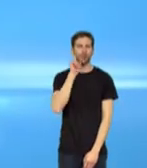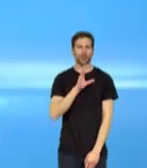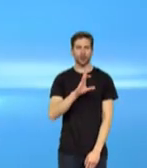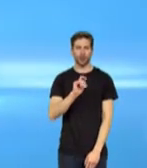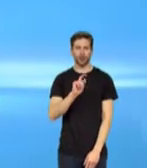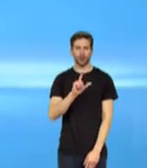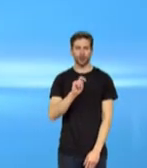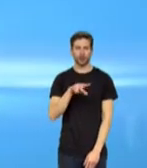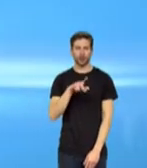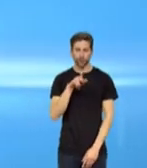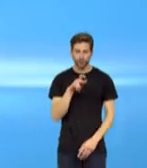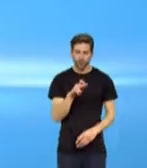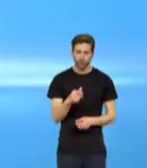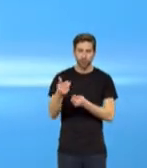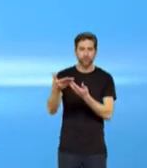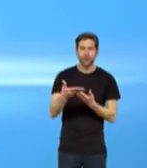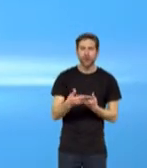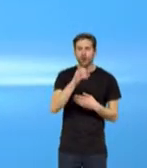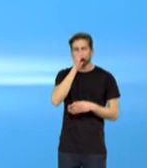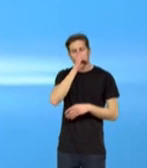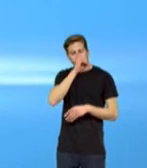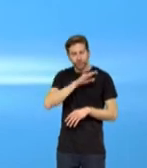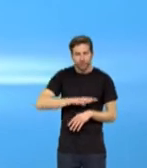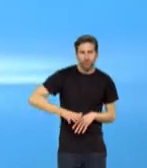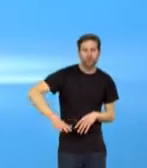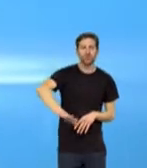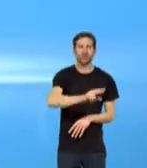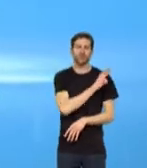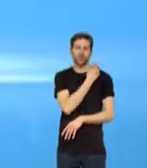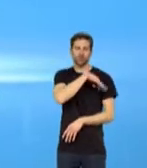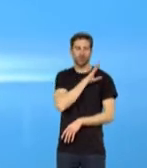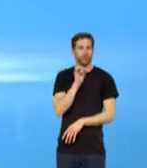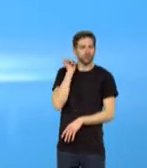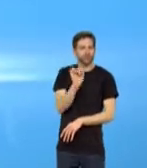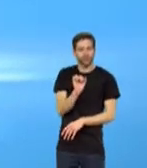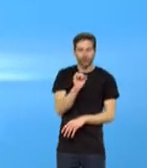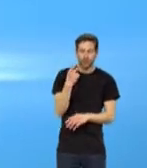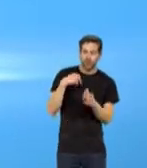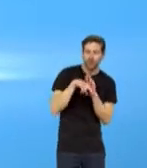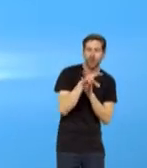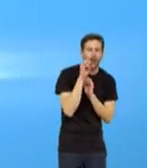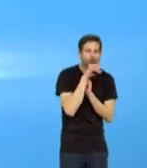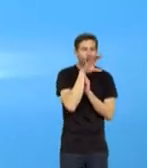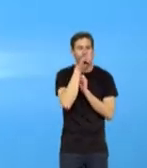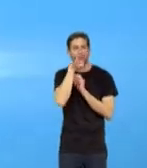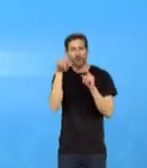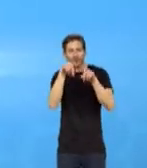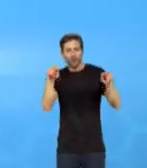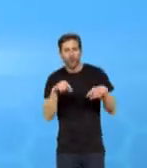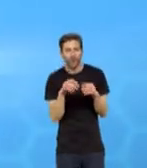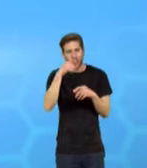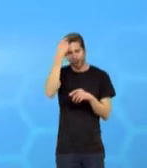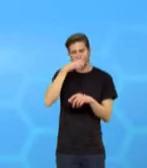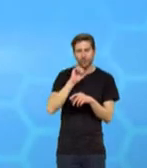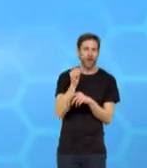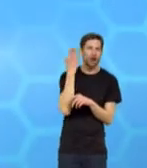Helena Freitas convida-nos a conhecer melhor o histórico Jardim Botânico da Universidade de Coimbra. É o lugar com que partilha um pouco da sua